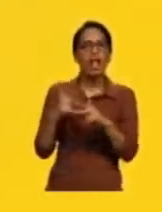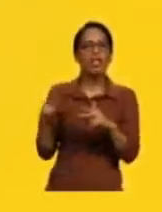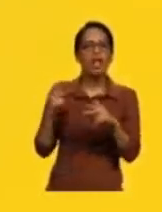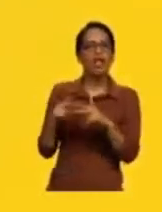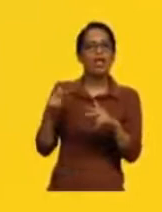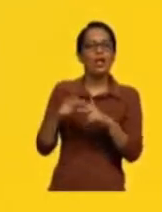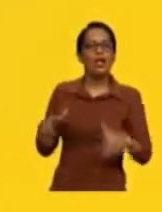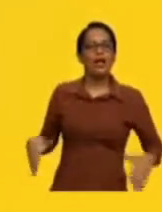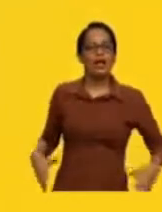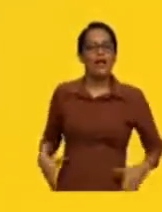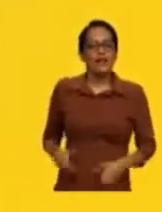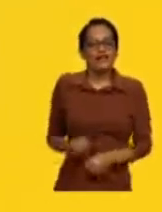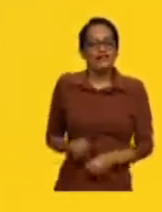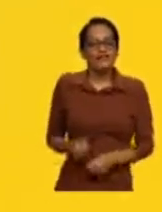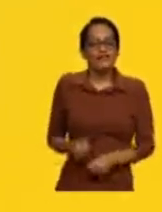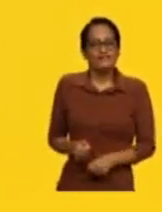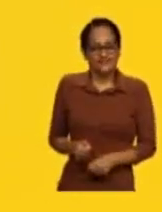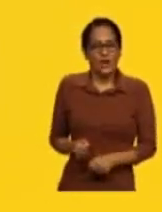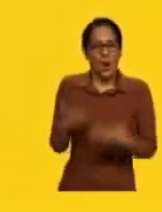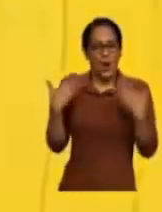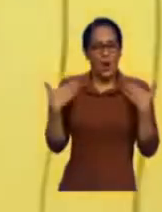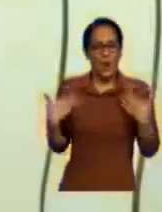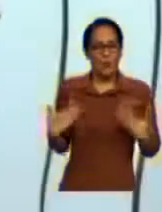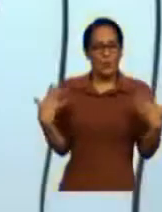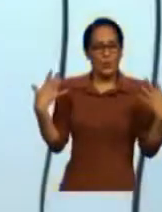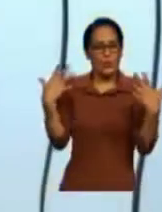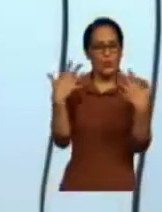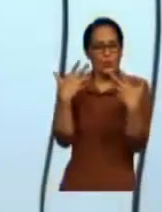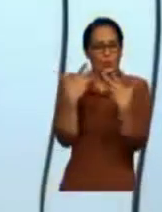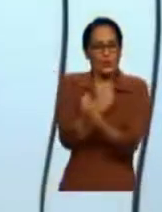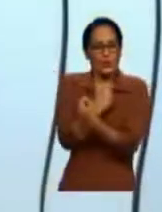eu vou disfarçar o meu físico. Não vou disfarçar o